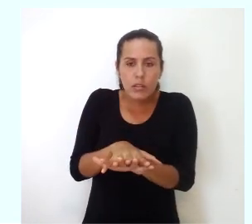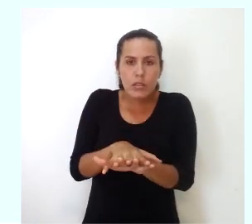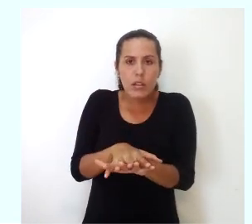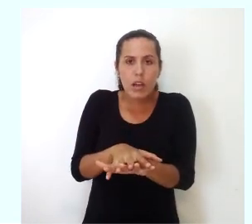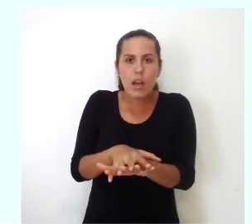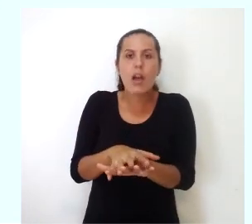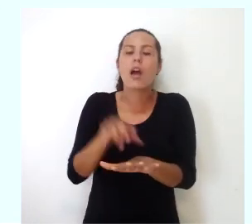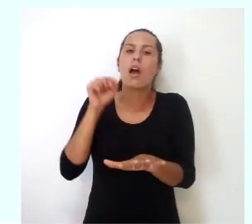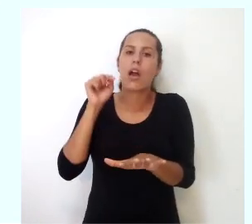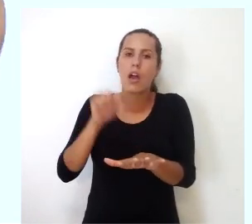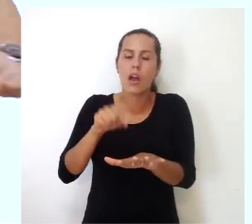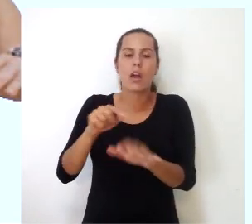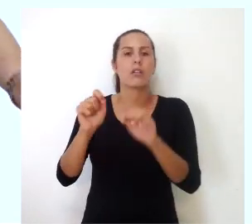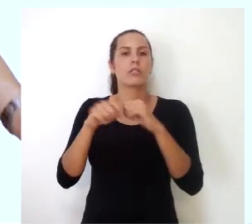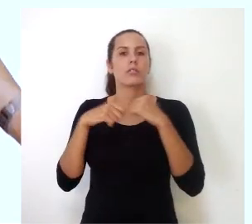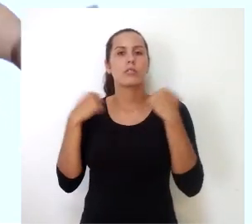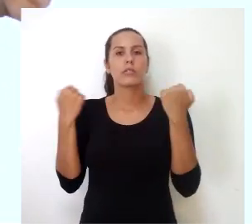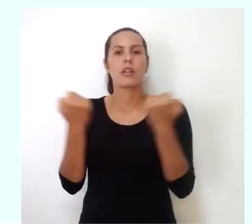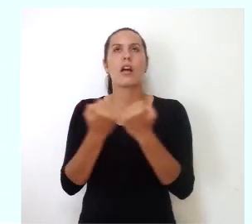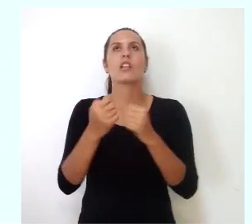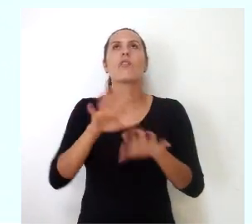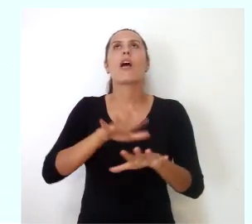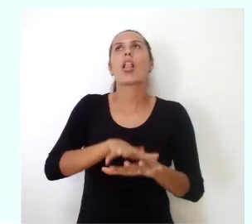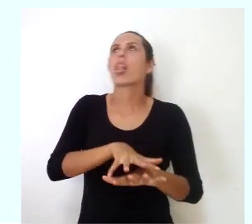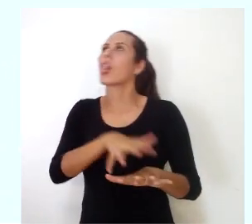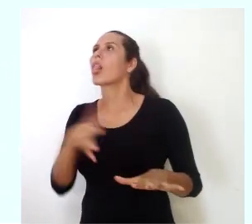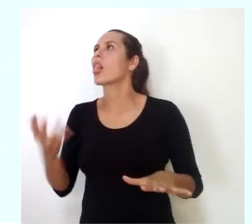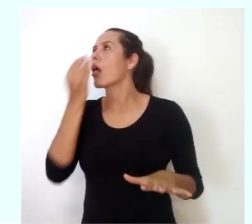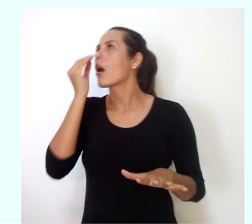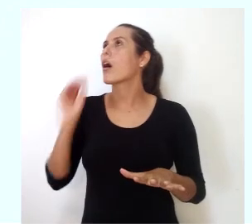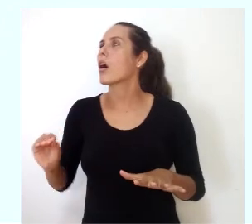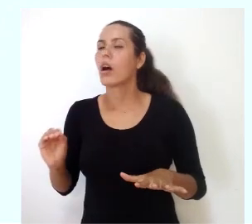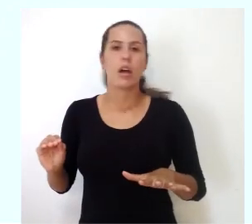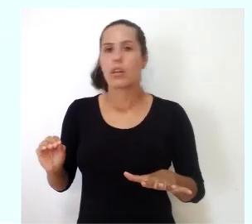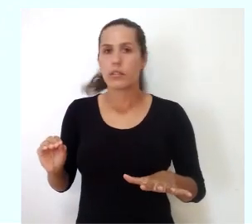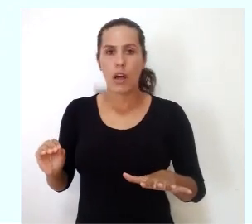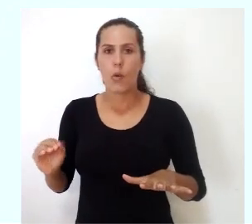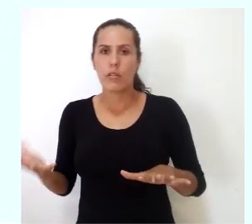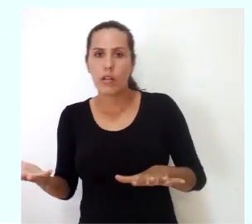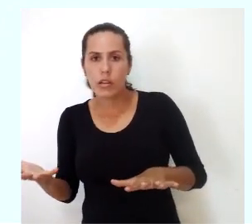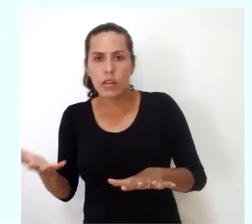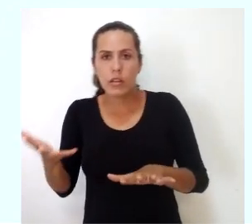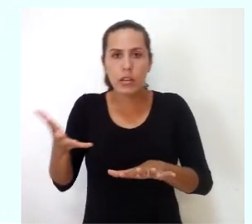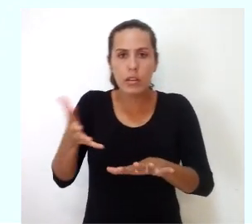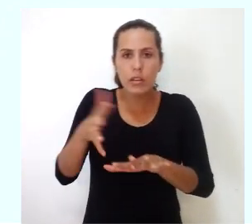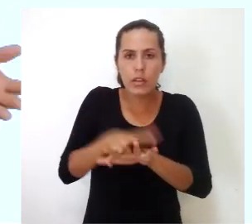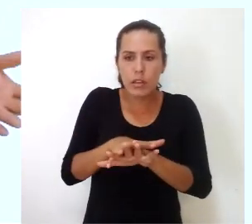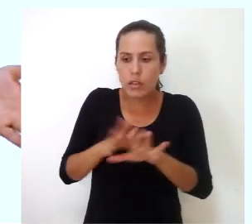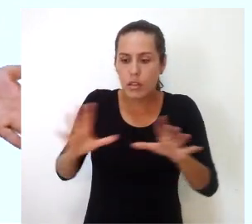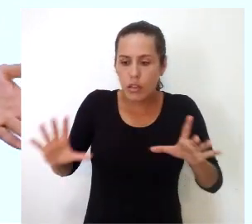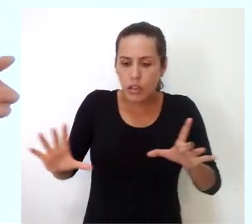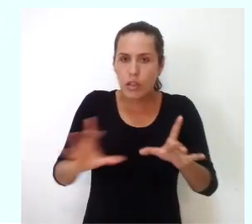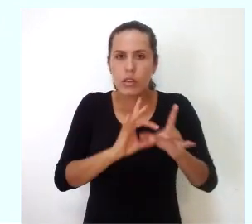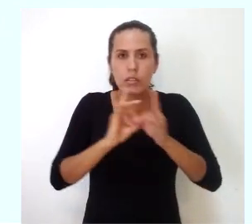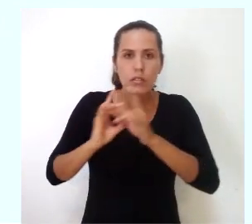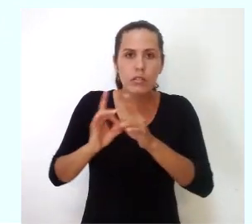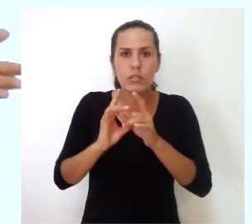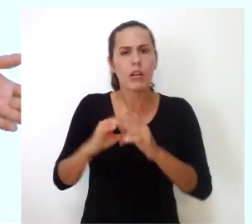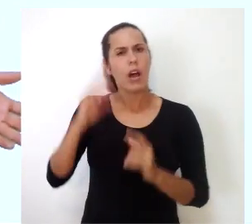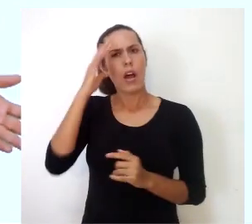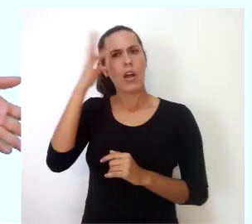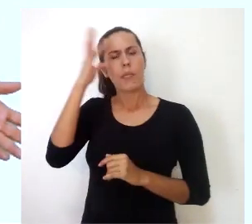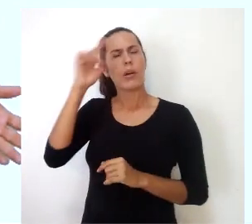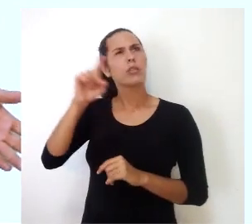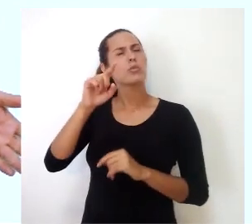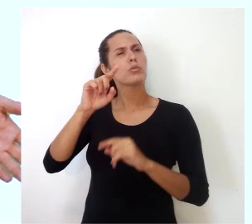vai retirar nenhum, vai agregar os seus diferentes membros, certo? É aquela questão, já imaginou se